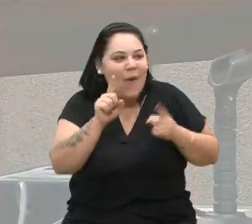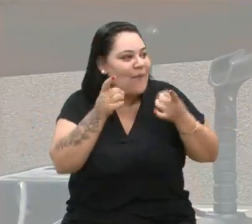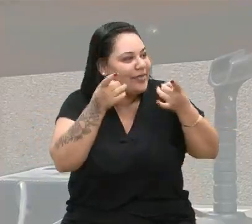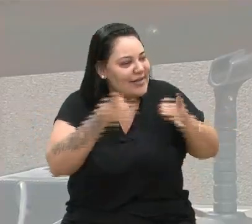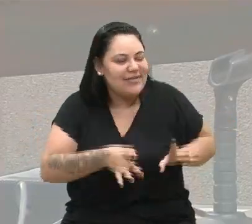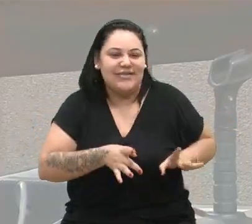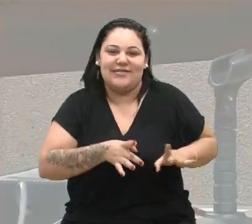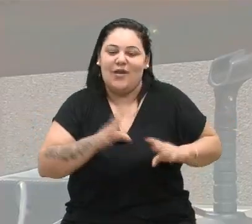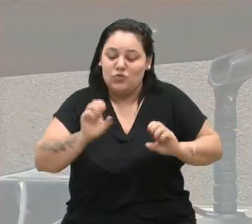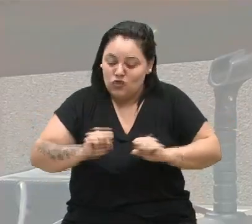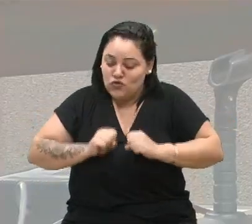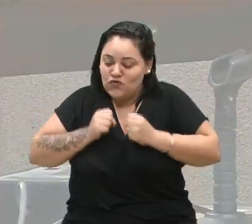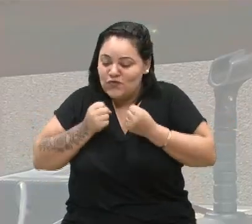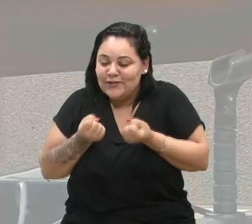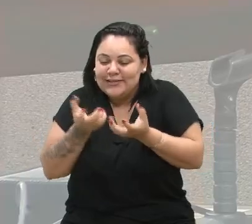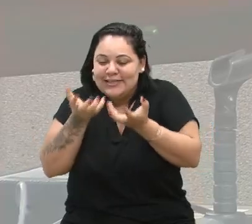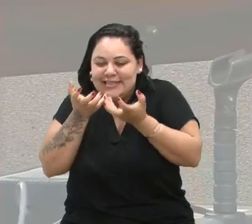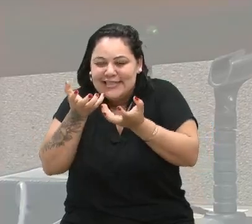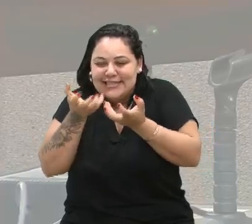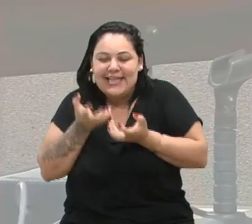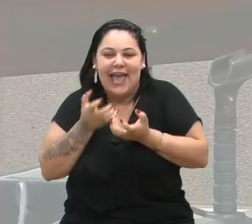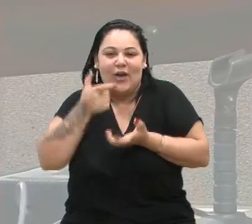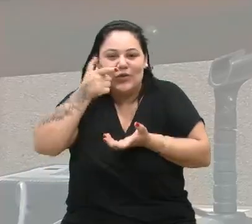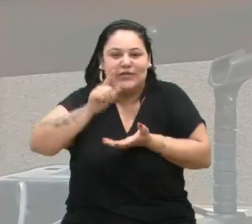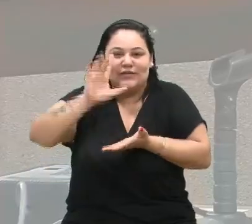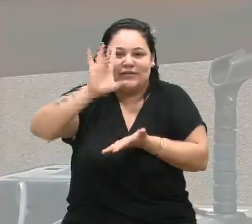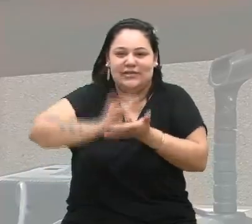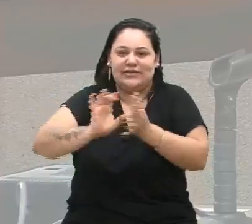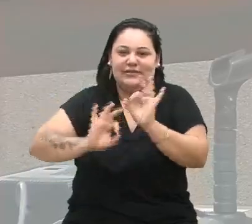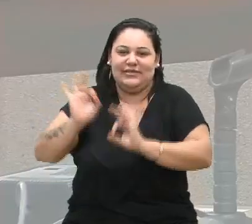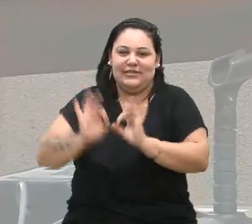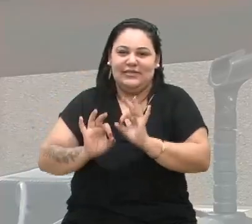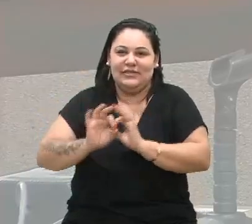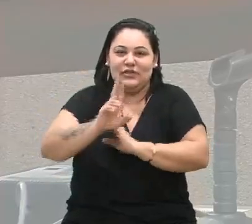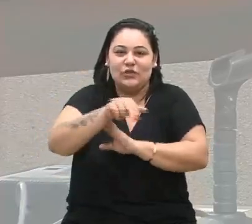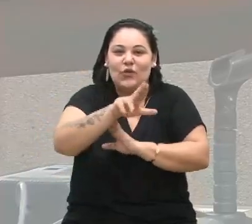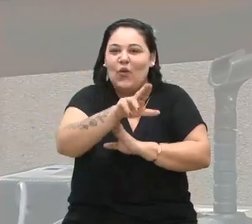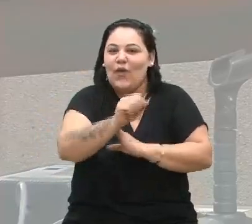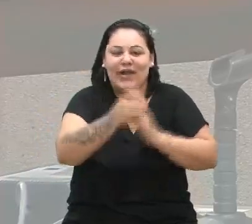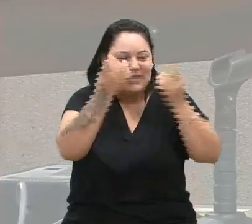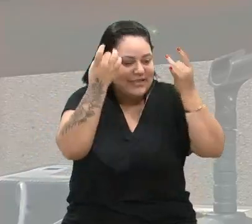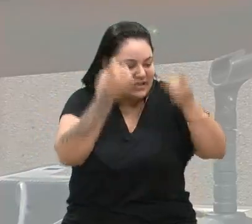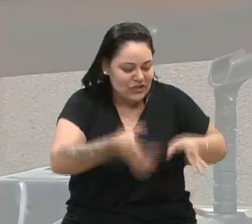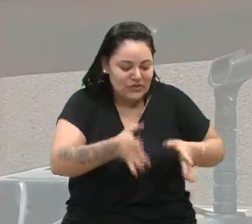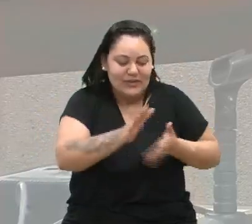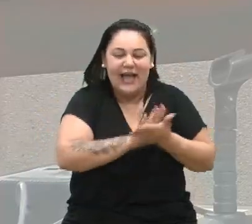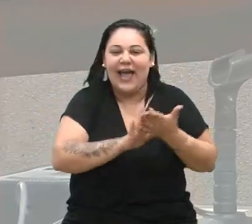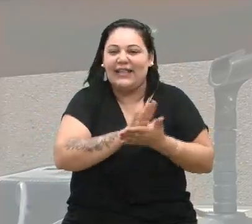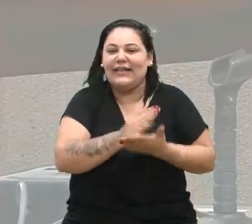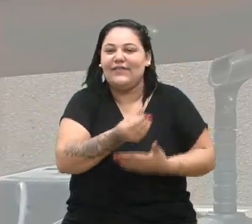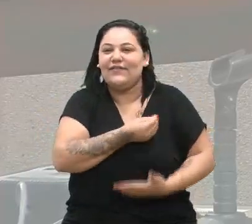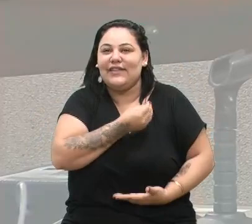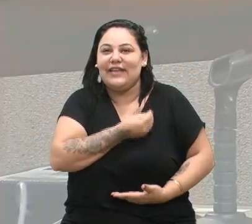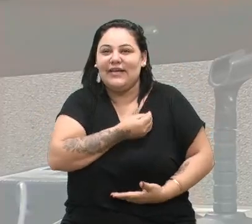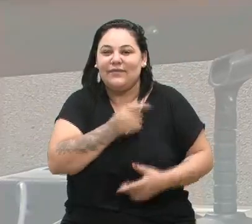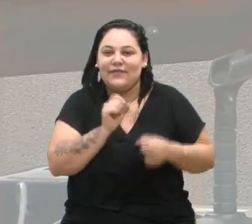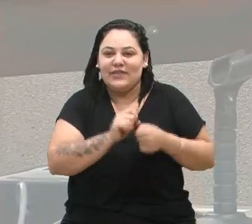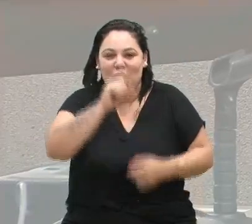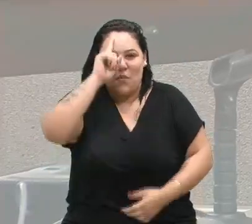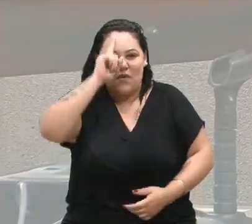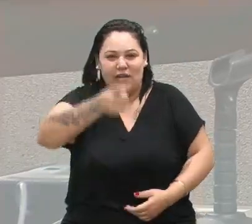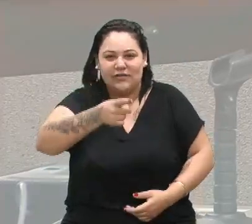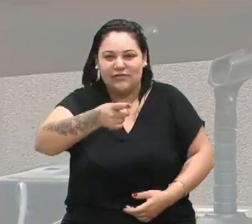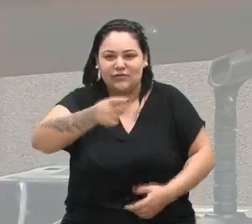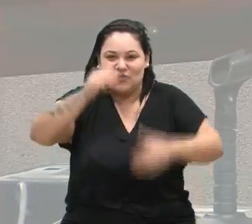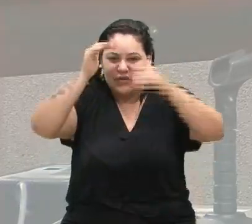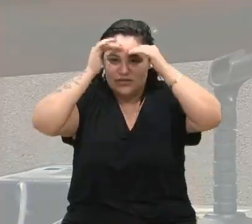e pela sua vontade de fazer acontecer. O senhor que nunca desistiu nas suas candidaturas, na sua vida, para estar exercendo um mandato de maneira digna